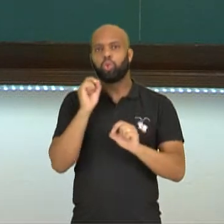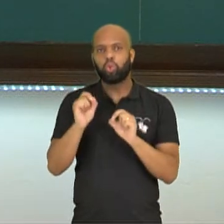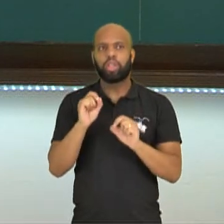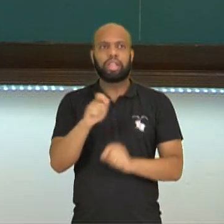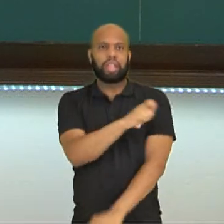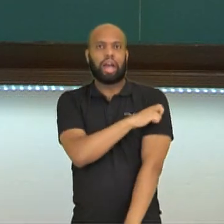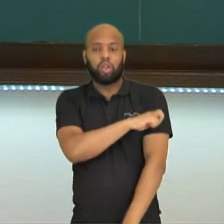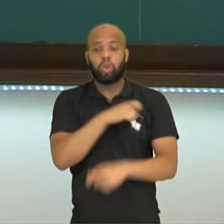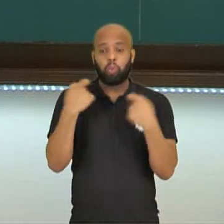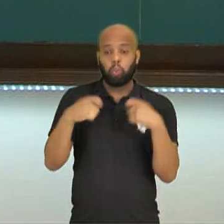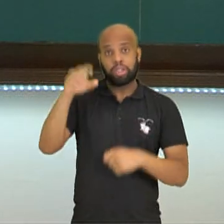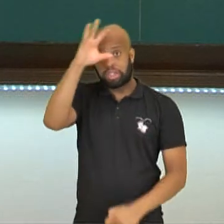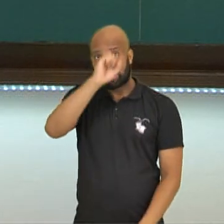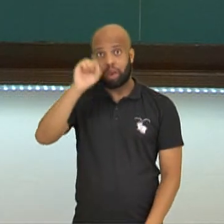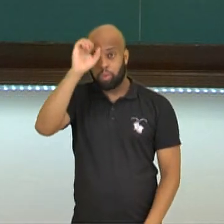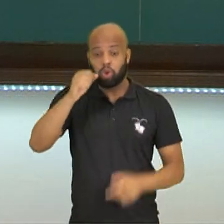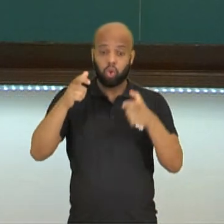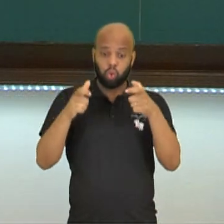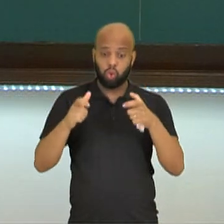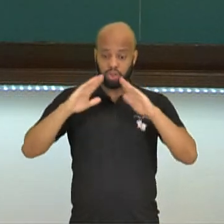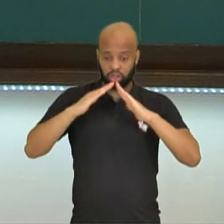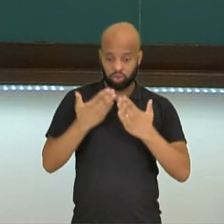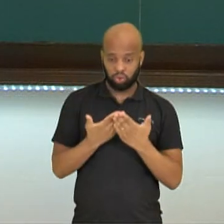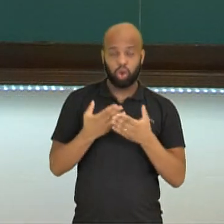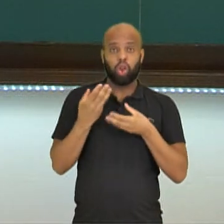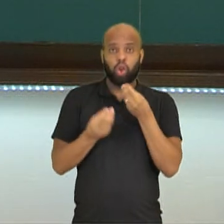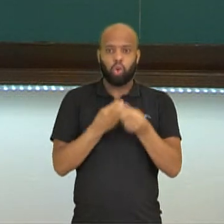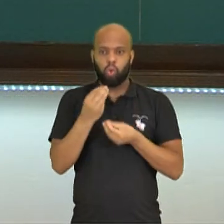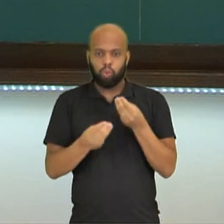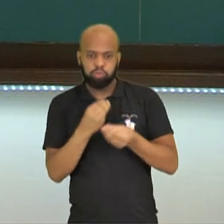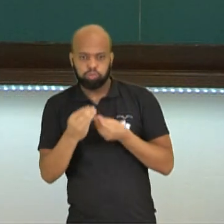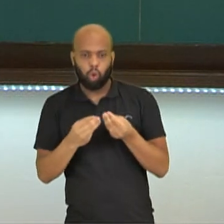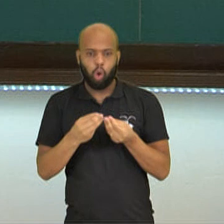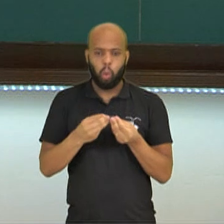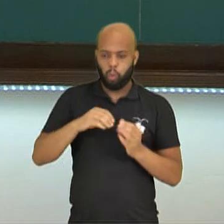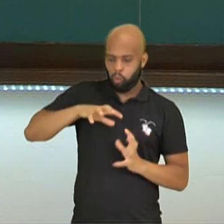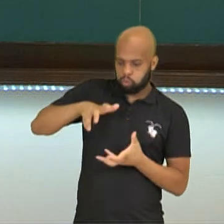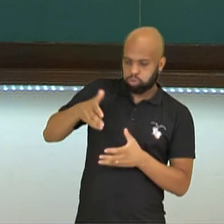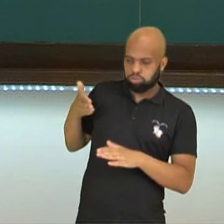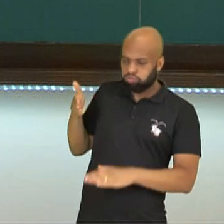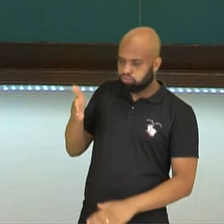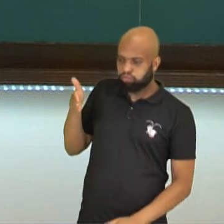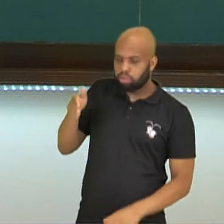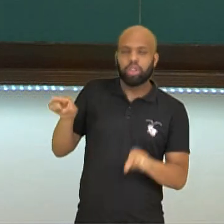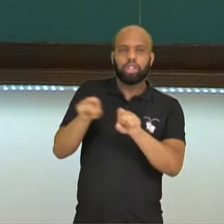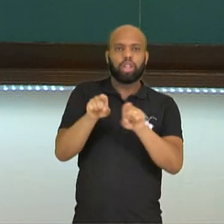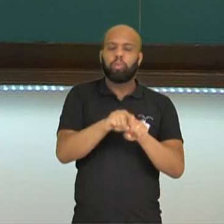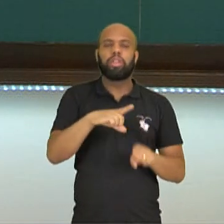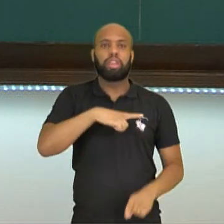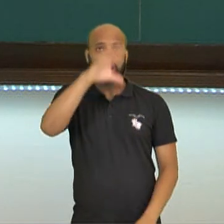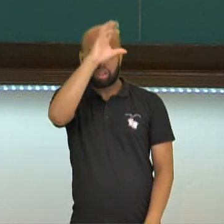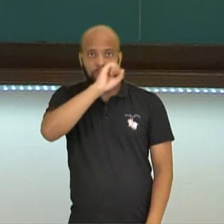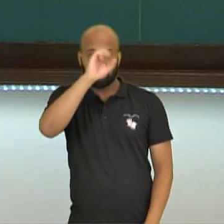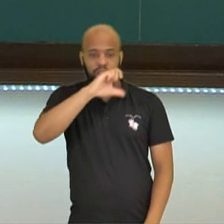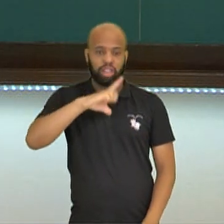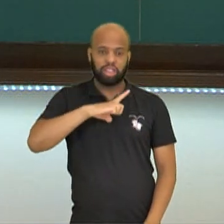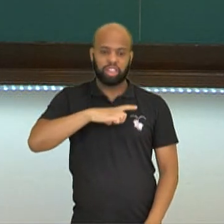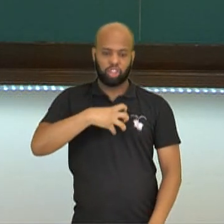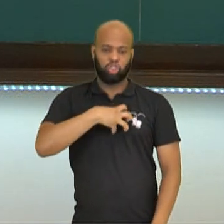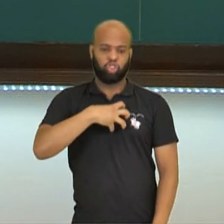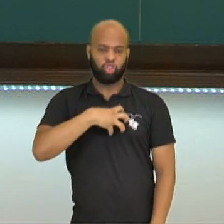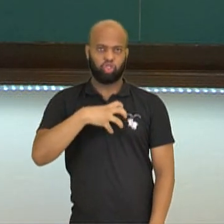precisam aprender na escola a se virar no mundo, precisam aprender a ter ali